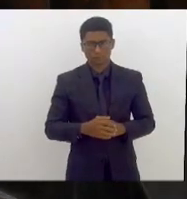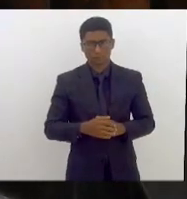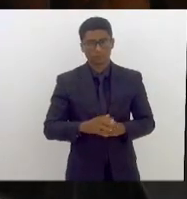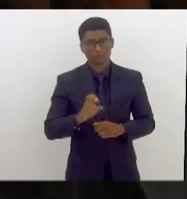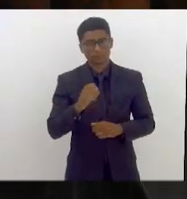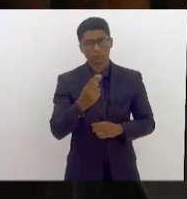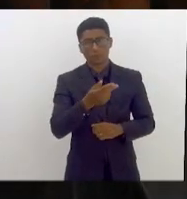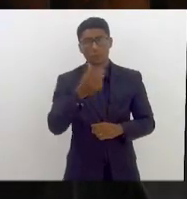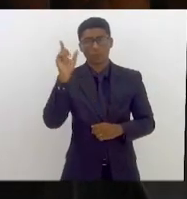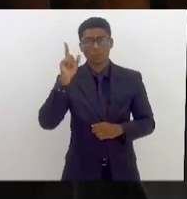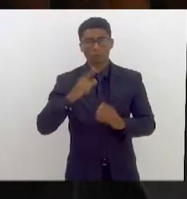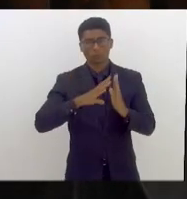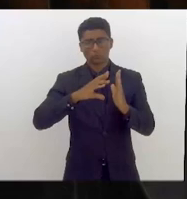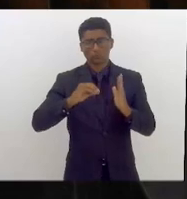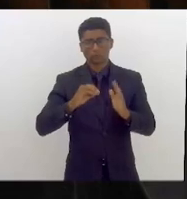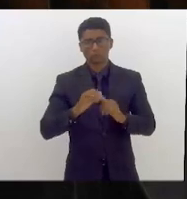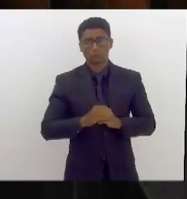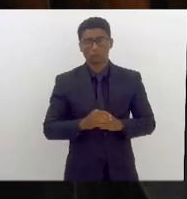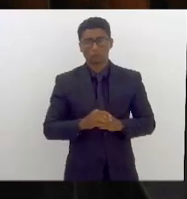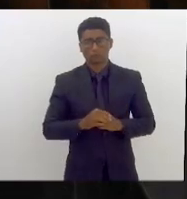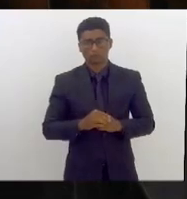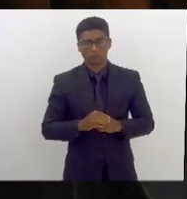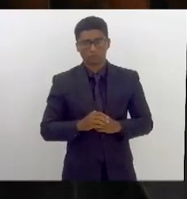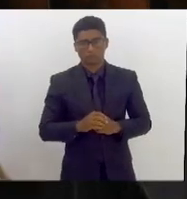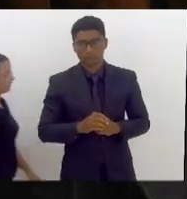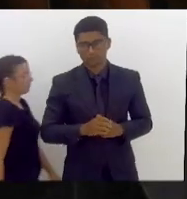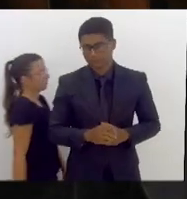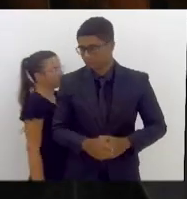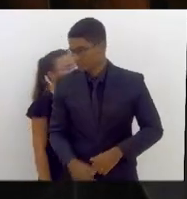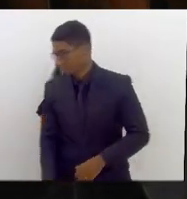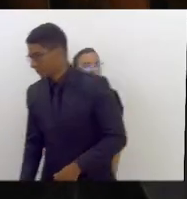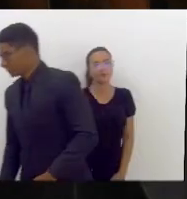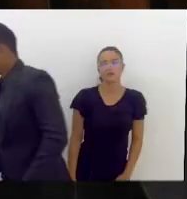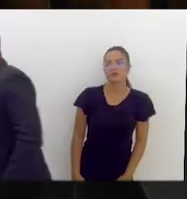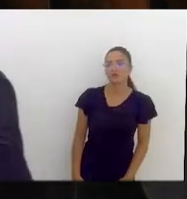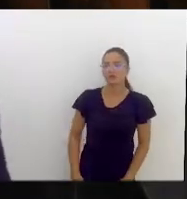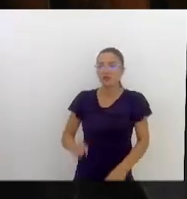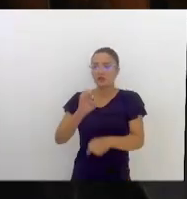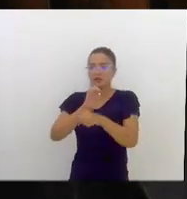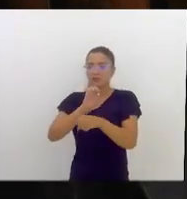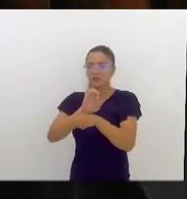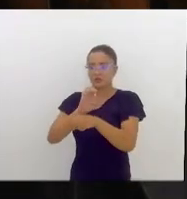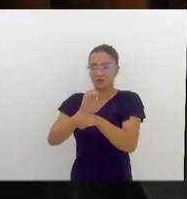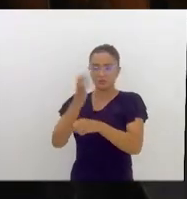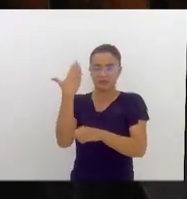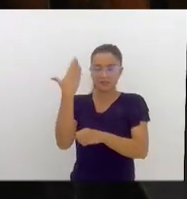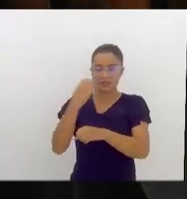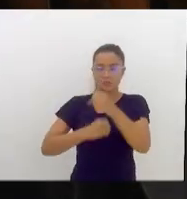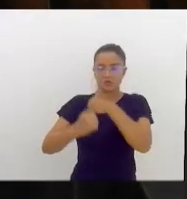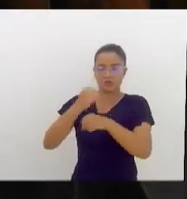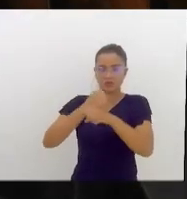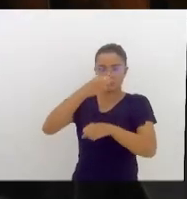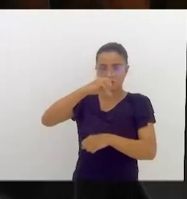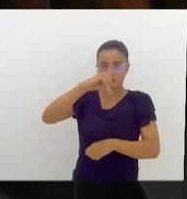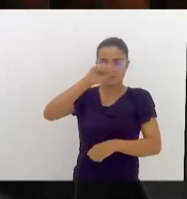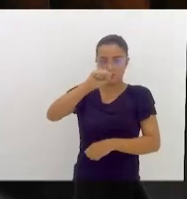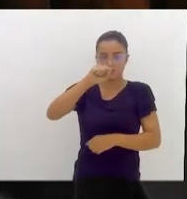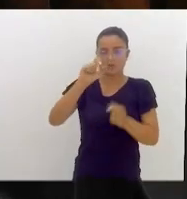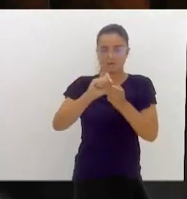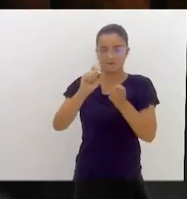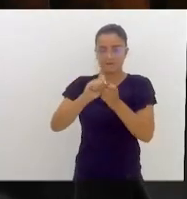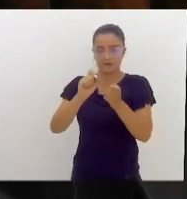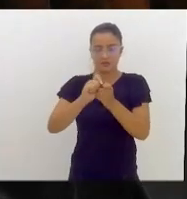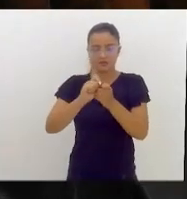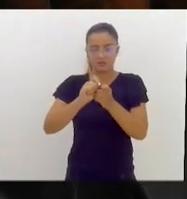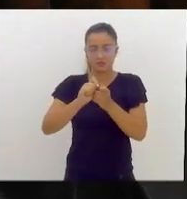concessão, uma outra modelagem, ou reassume o serviço. Porque o Estado, quando em 98 decidiu fazer a privatização